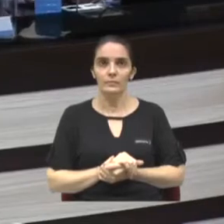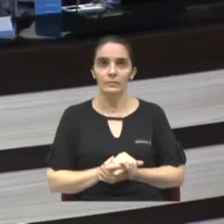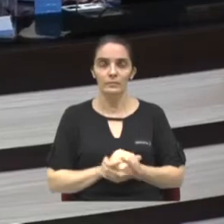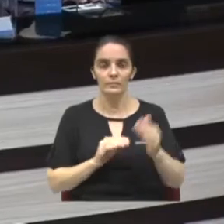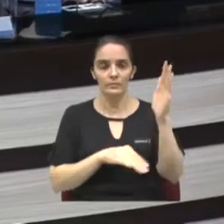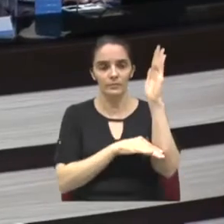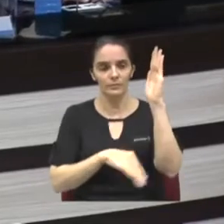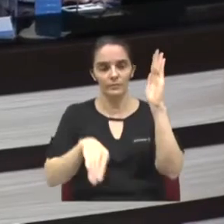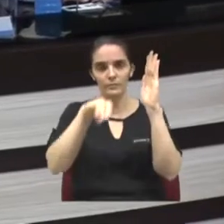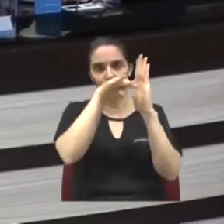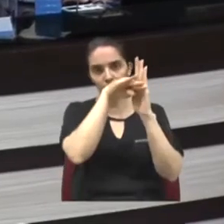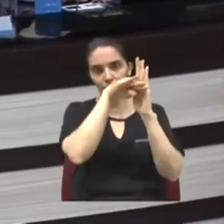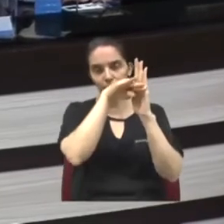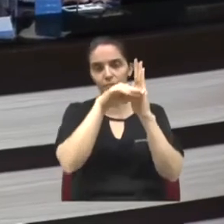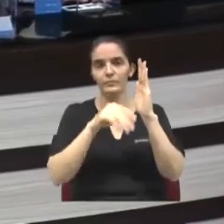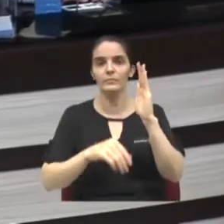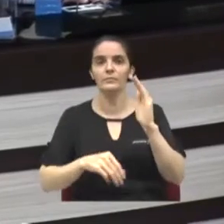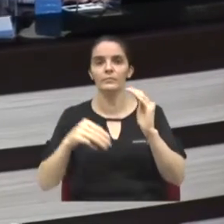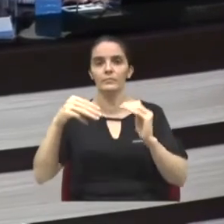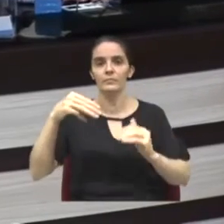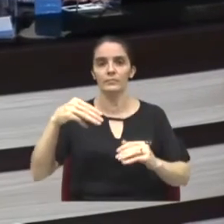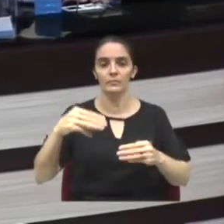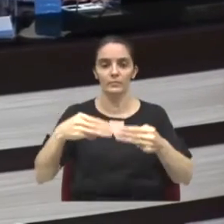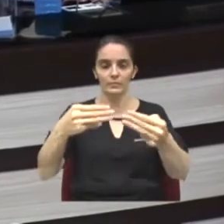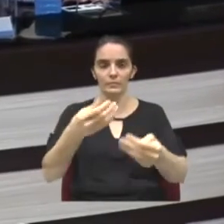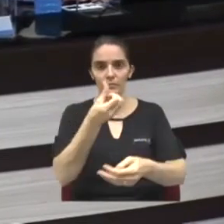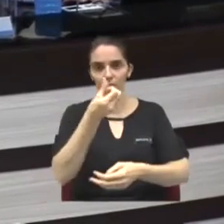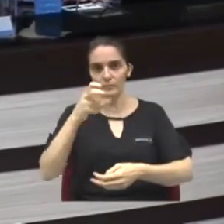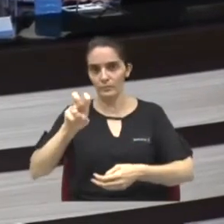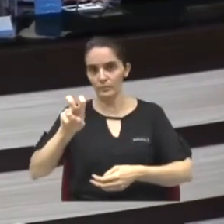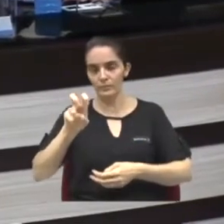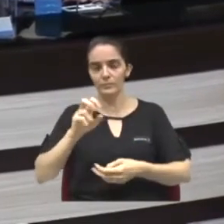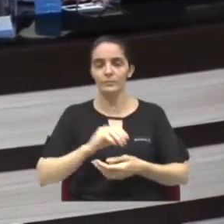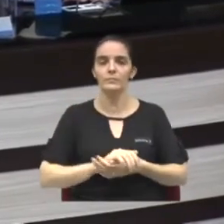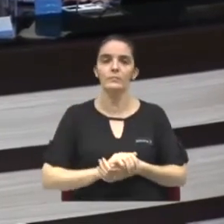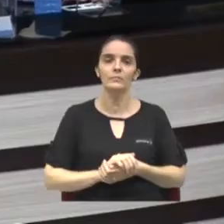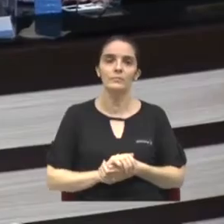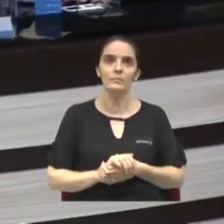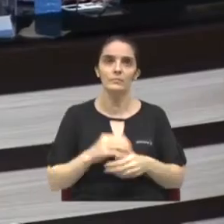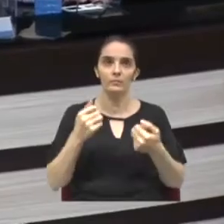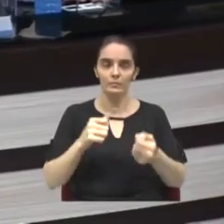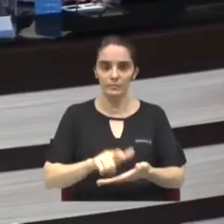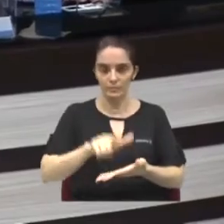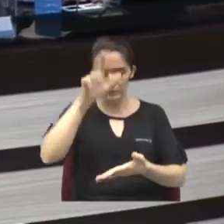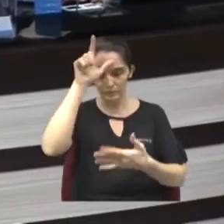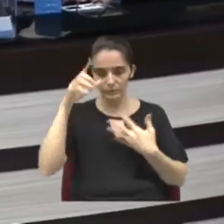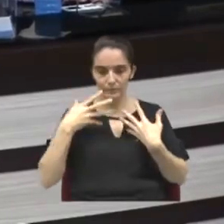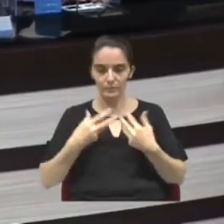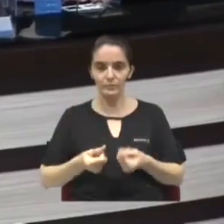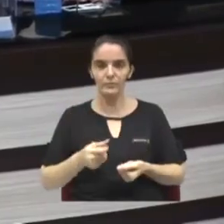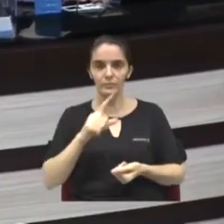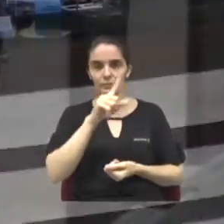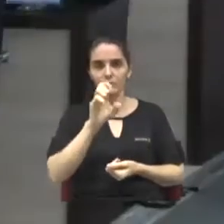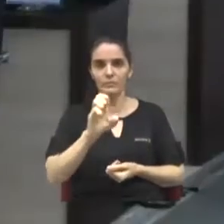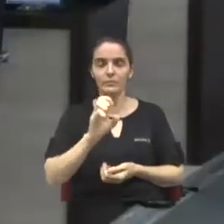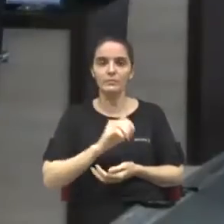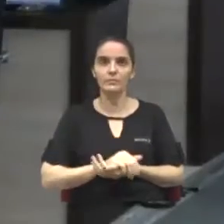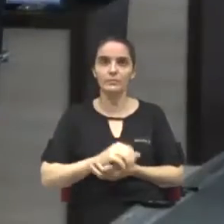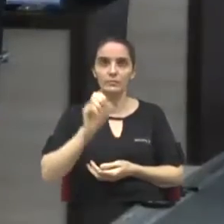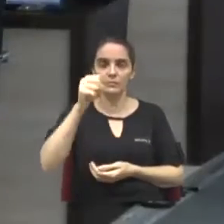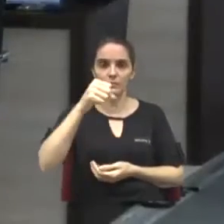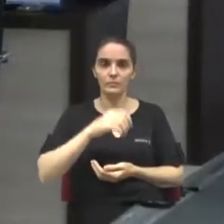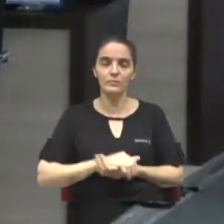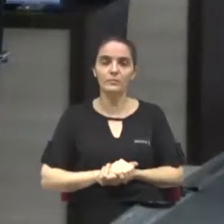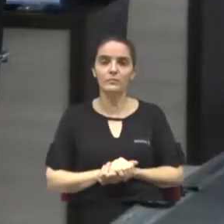inversão de pauta, para lermos a moção 65, precisamos da audiência dos líderes. Vereador Zé Damix.